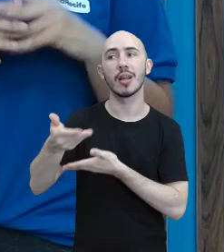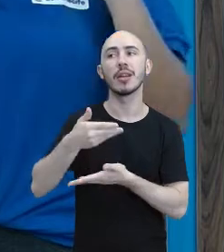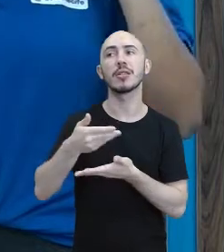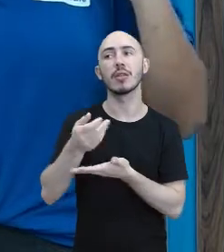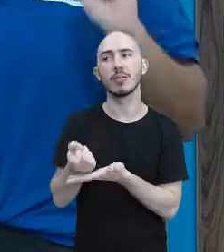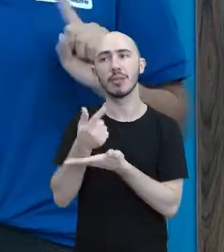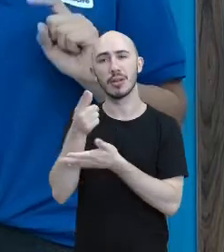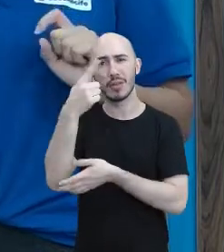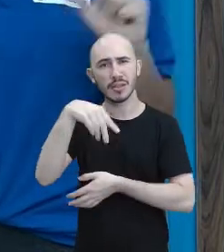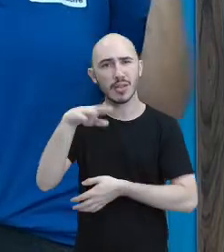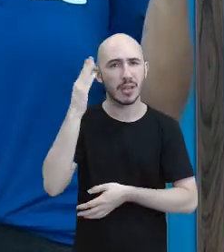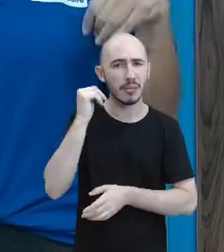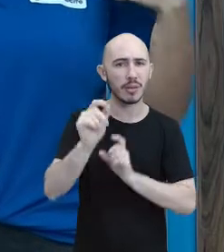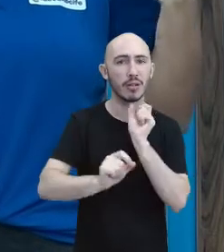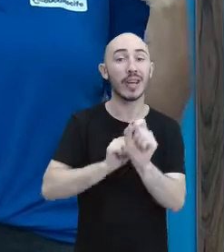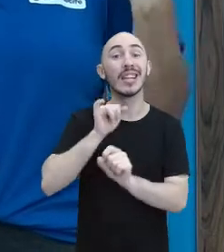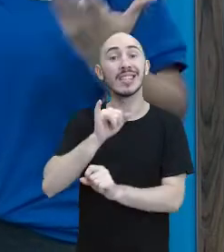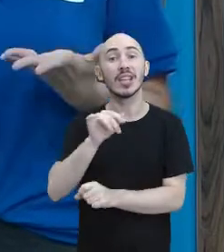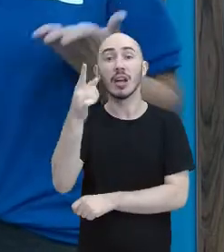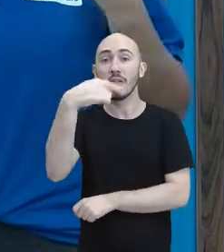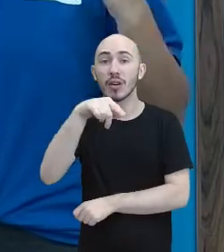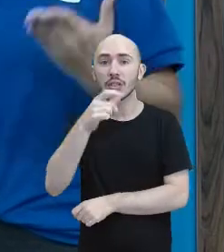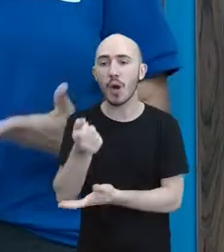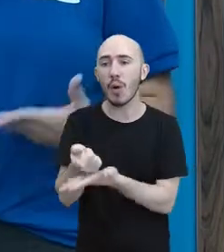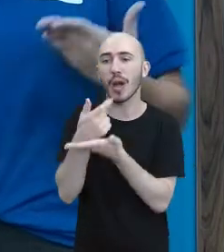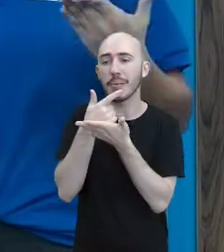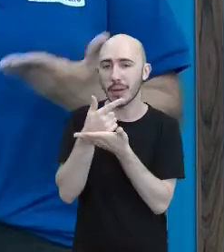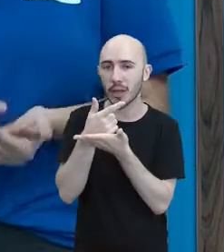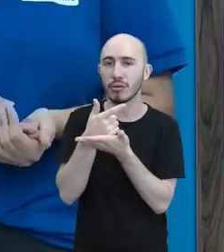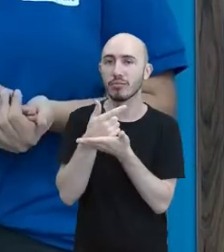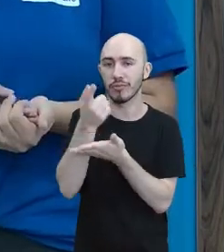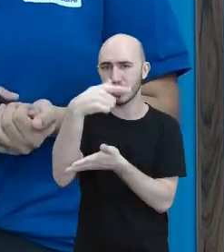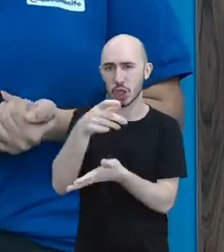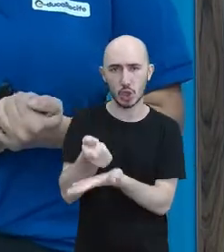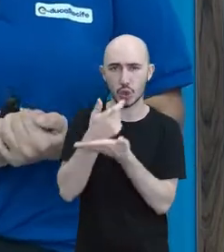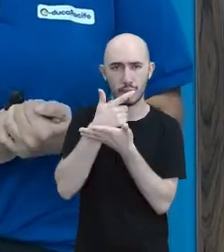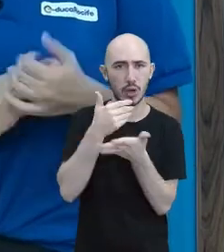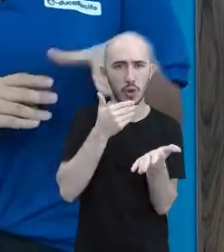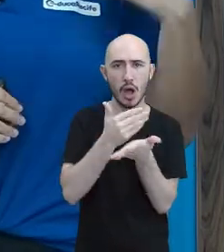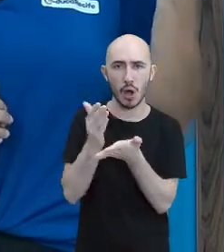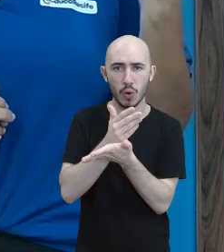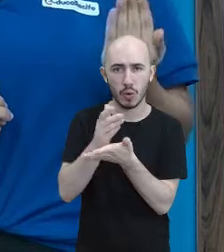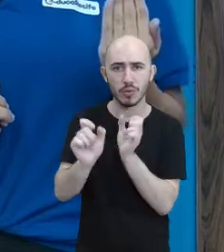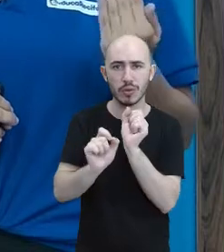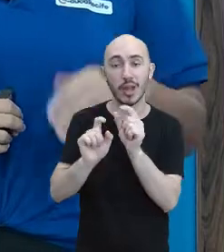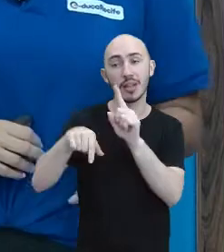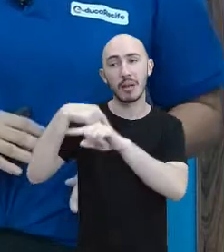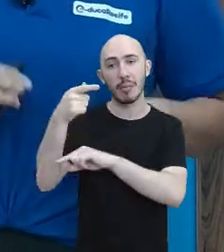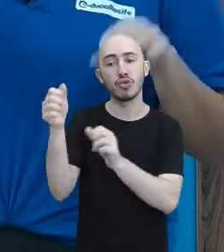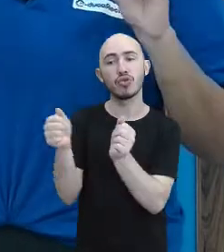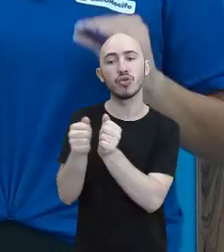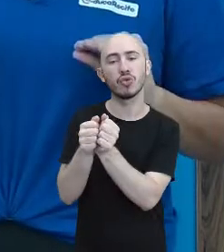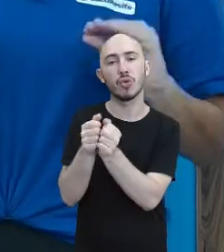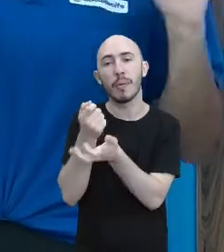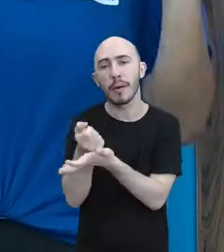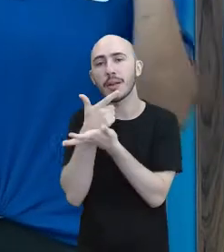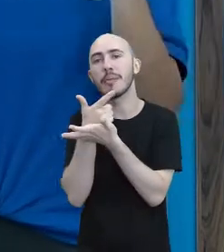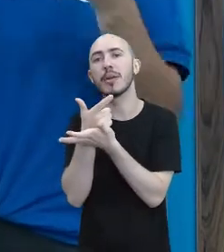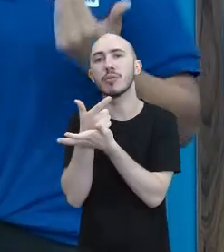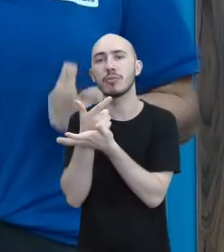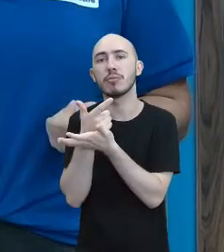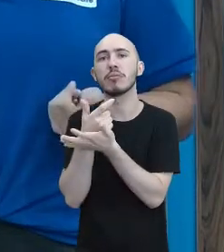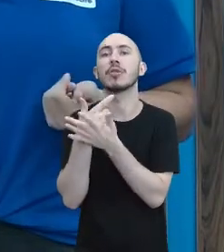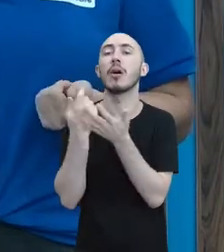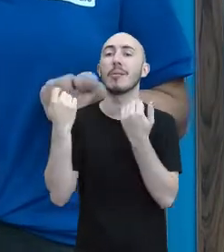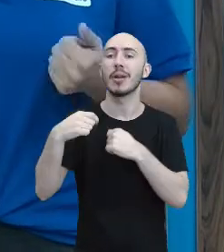medicamentosas. Vocês sabiam que caso vocês estejam tomando alguma medicação e comecem a tomar outra, é importante que vocês leiam